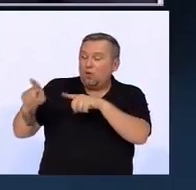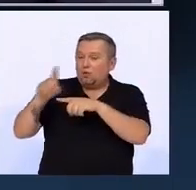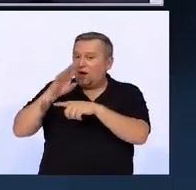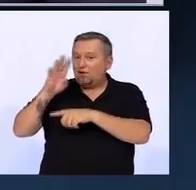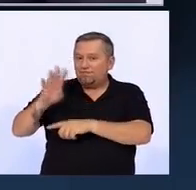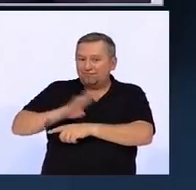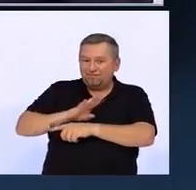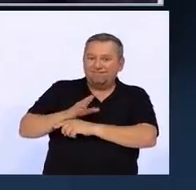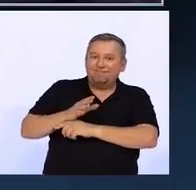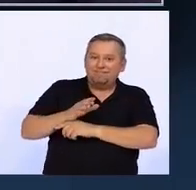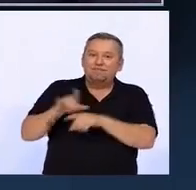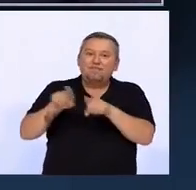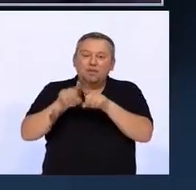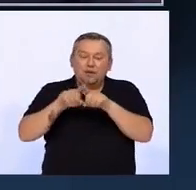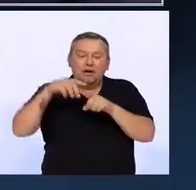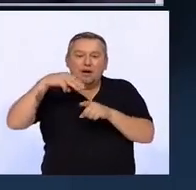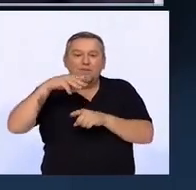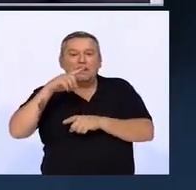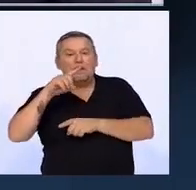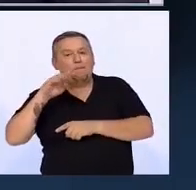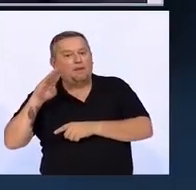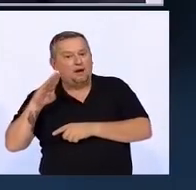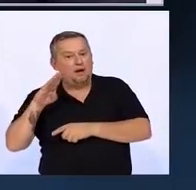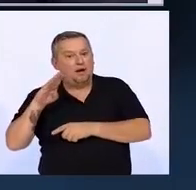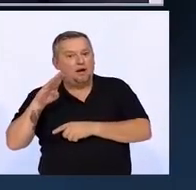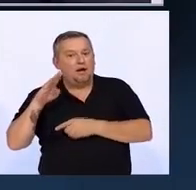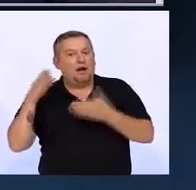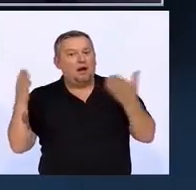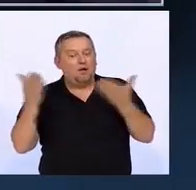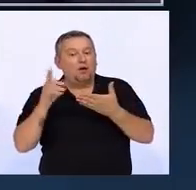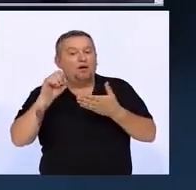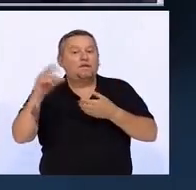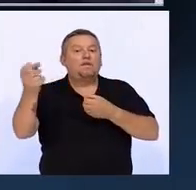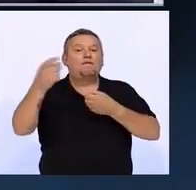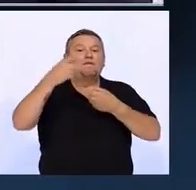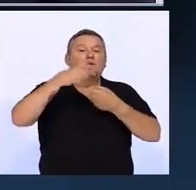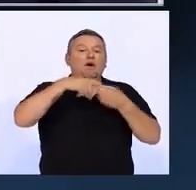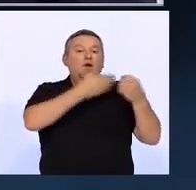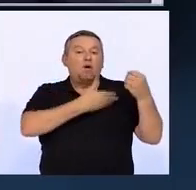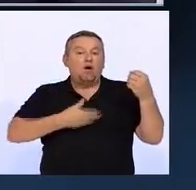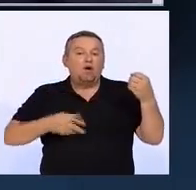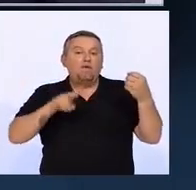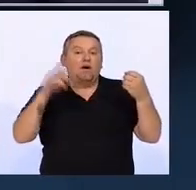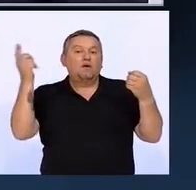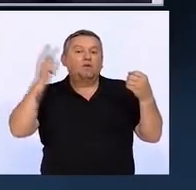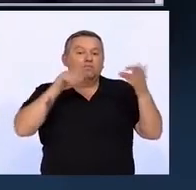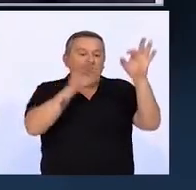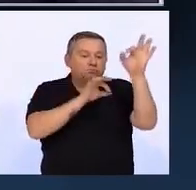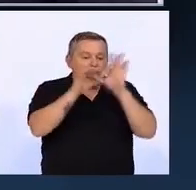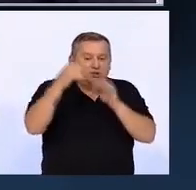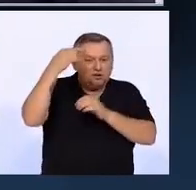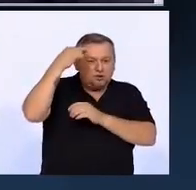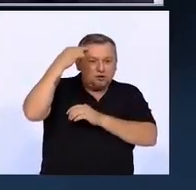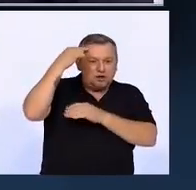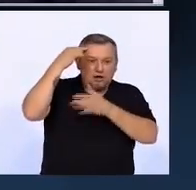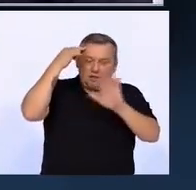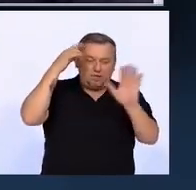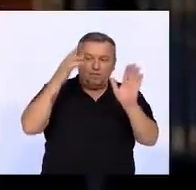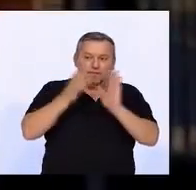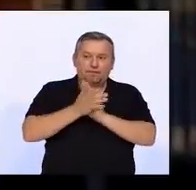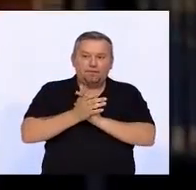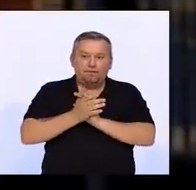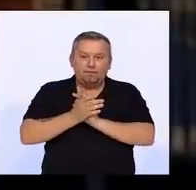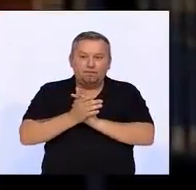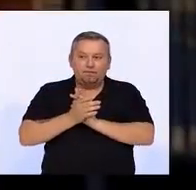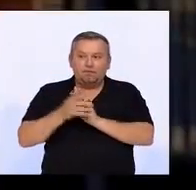Como acreditar que o PMDB agora, se voltar ao governo, vai conseguir se articular em torno de ideias e não de cargos e